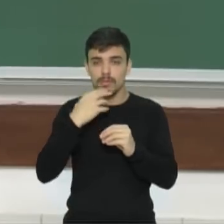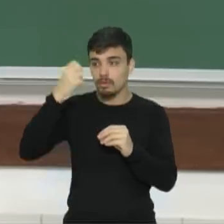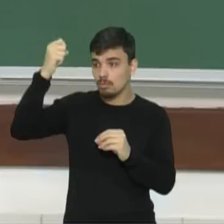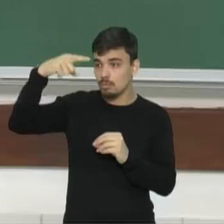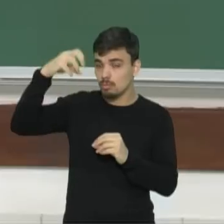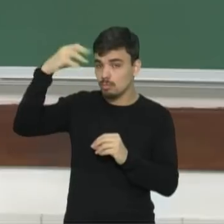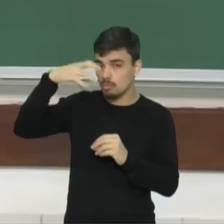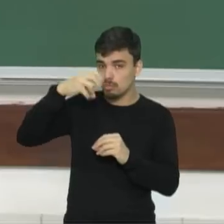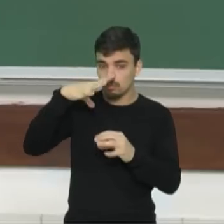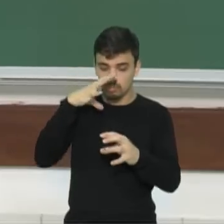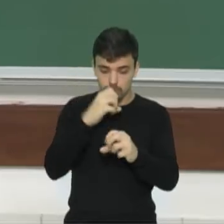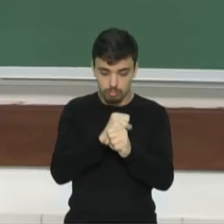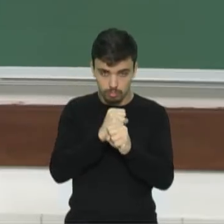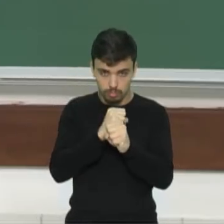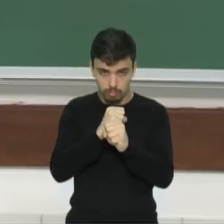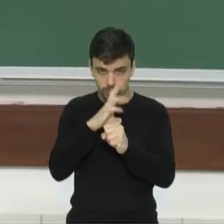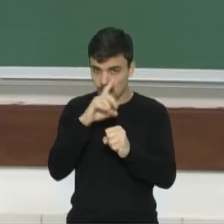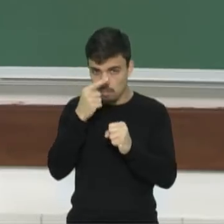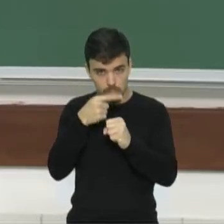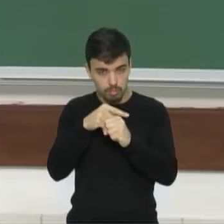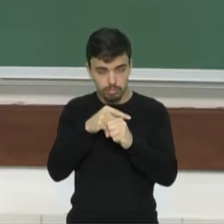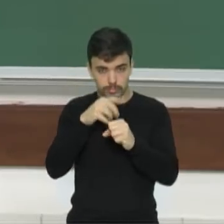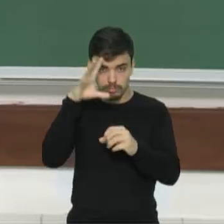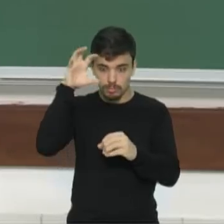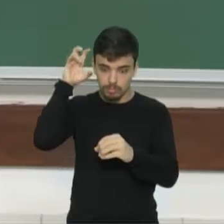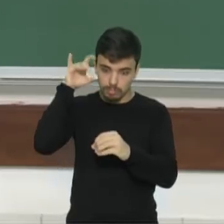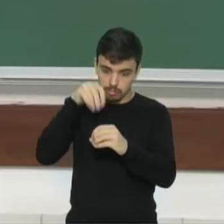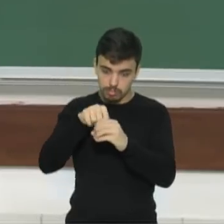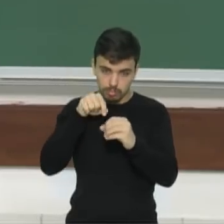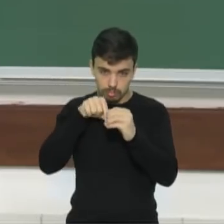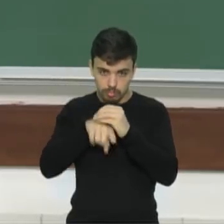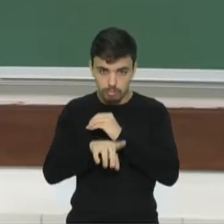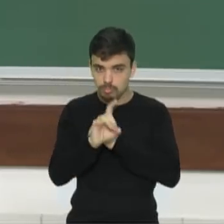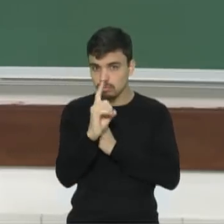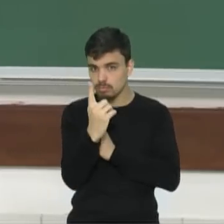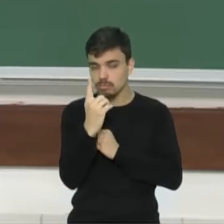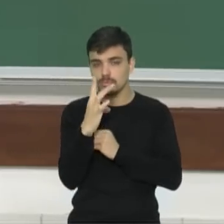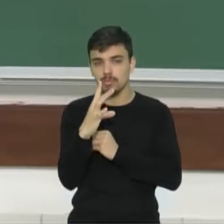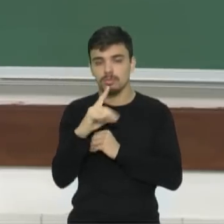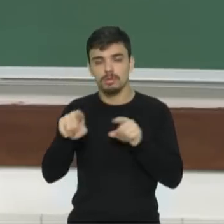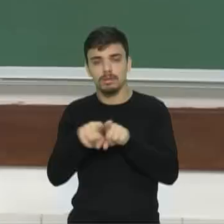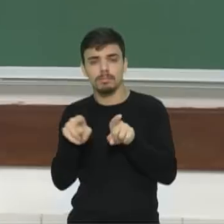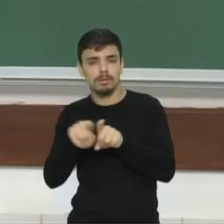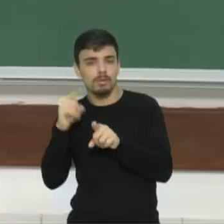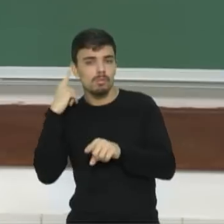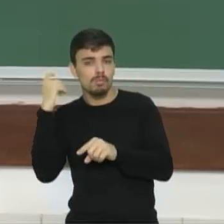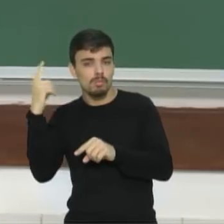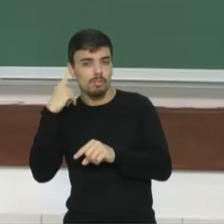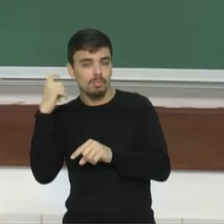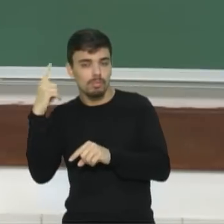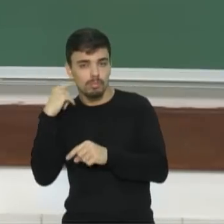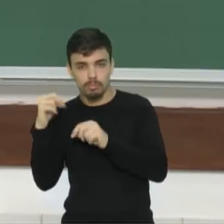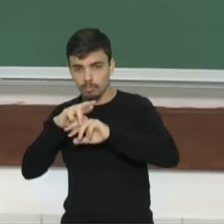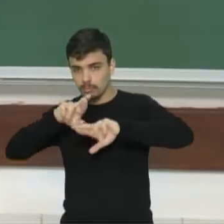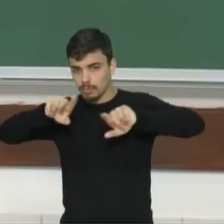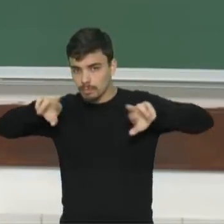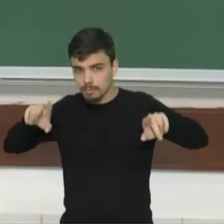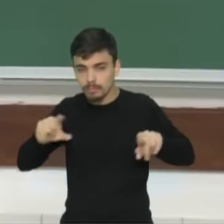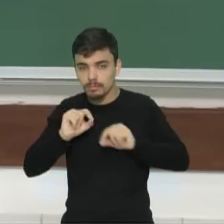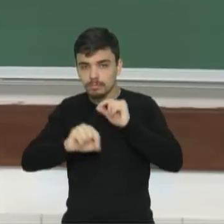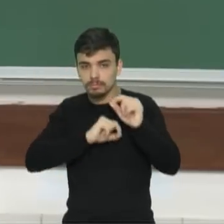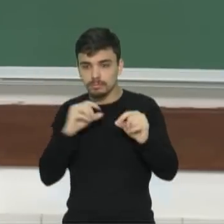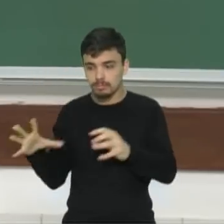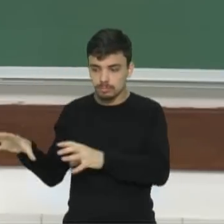raio, qualquer onda é isso. Então eu tenho vários sons vindo no